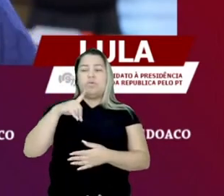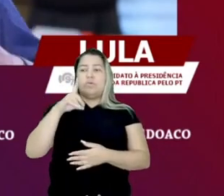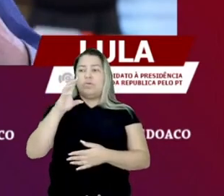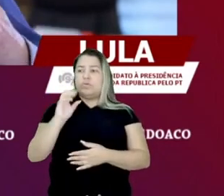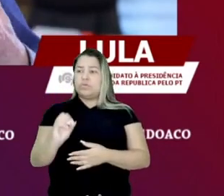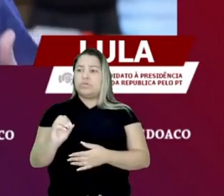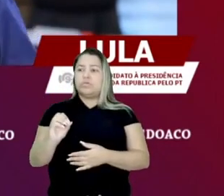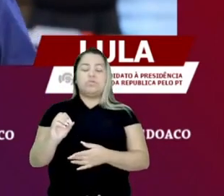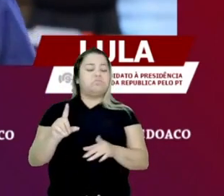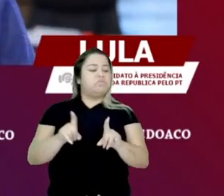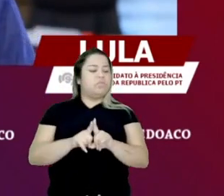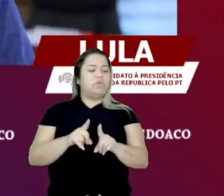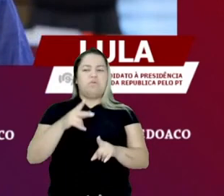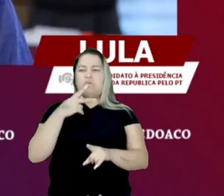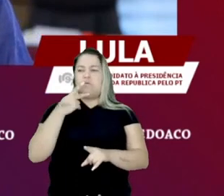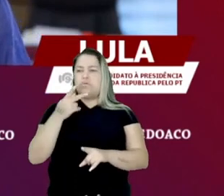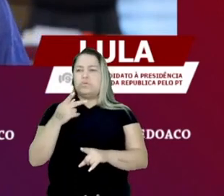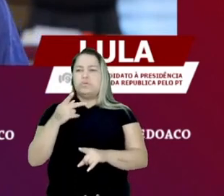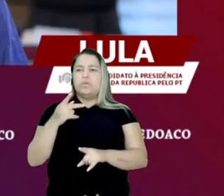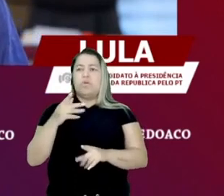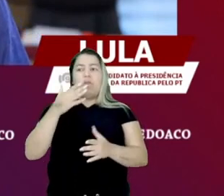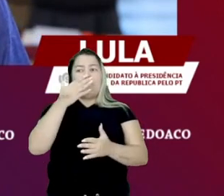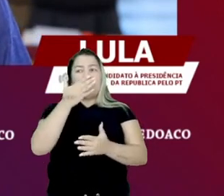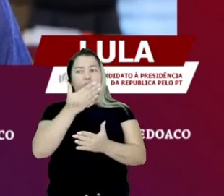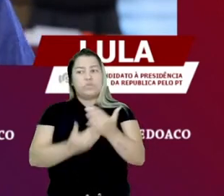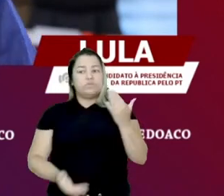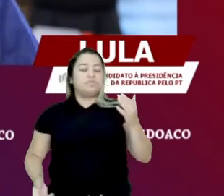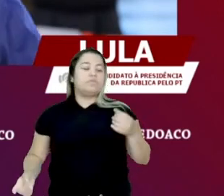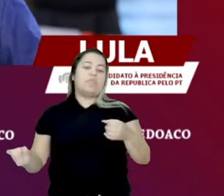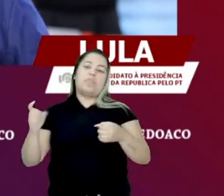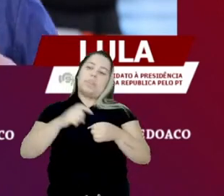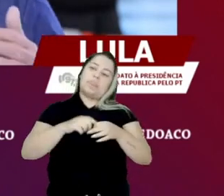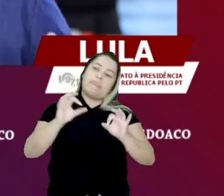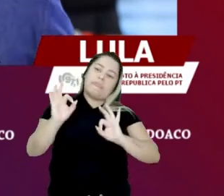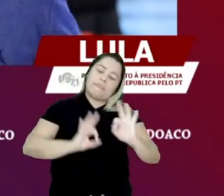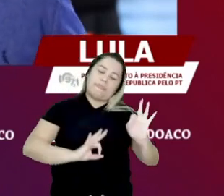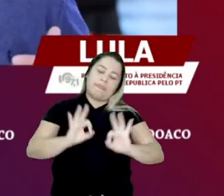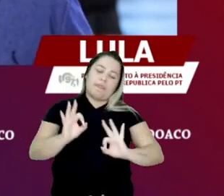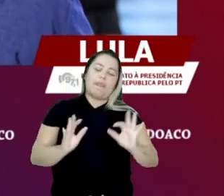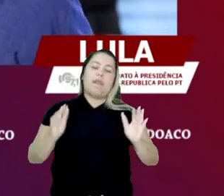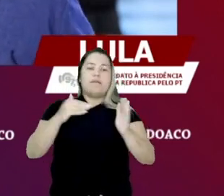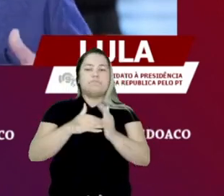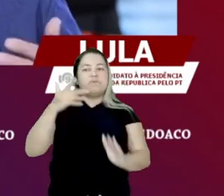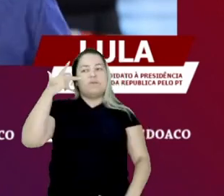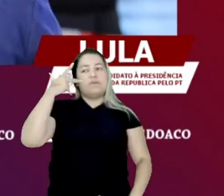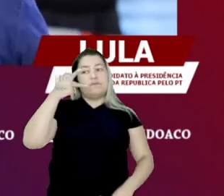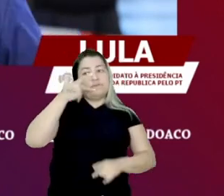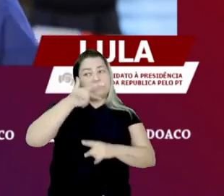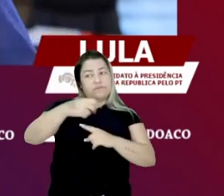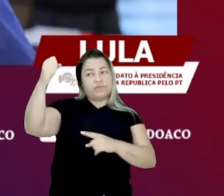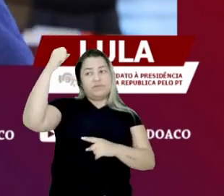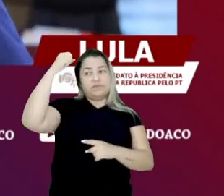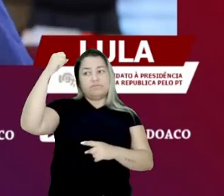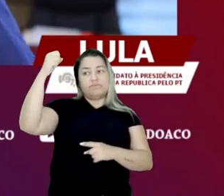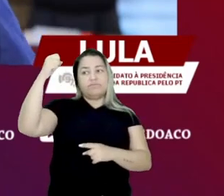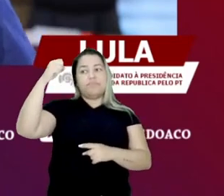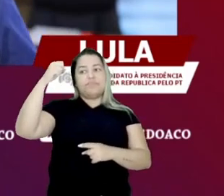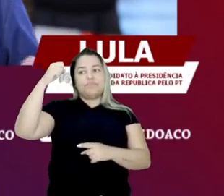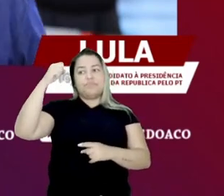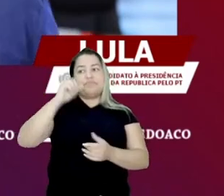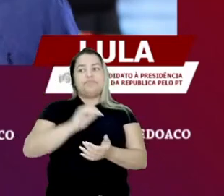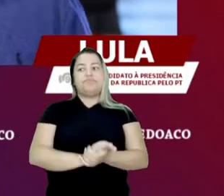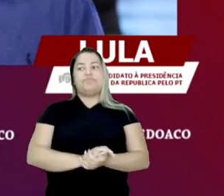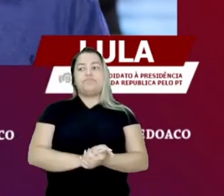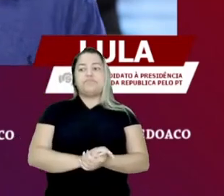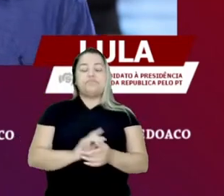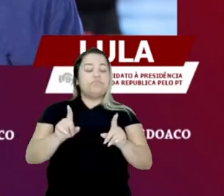ganhar a quinta eleição consecutiva, sabe, eles criaram todo um processo mentiroso de denúncia, sabe, fake